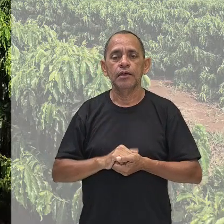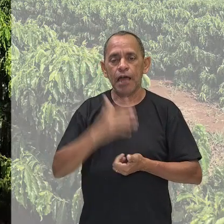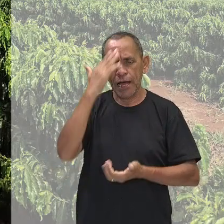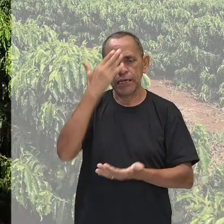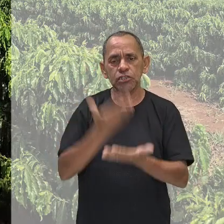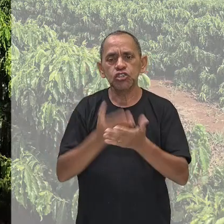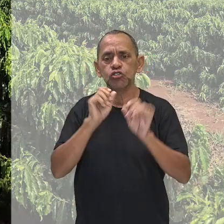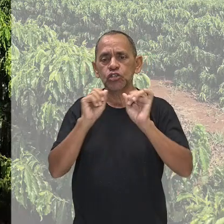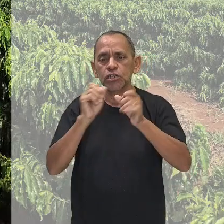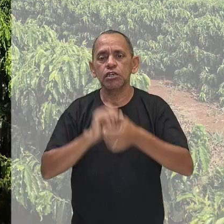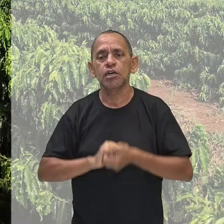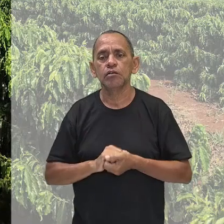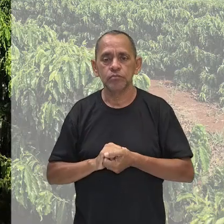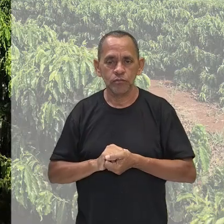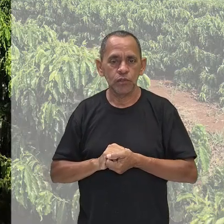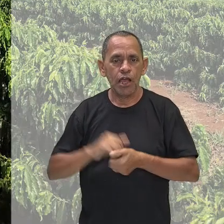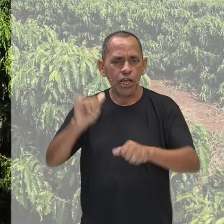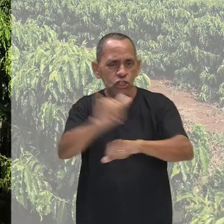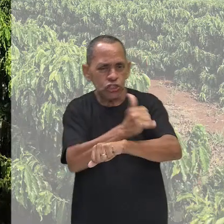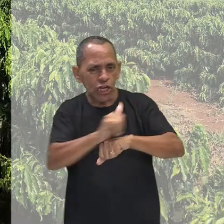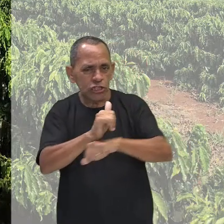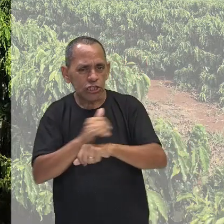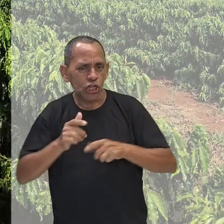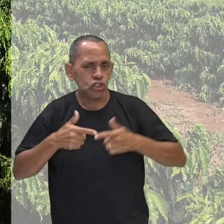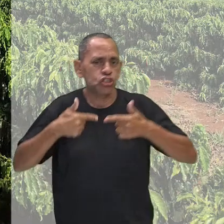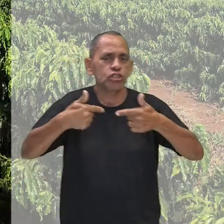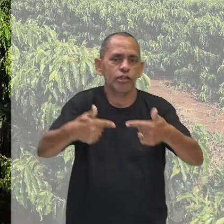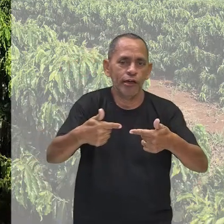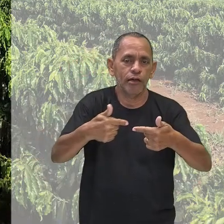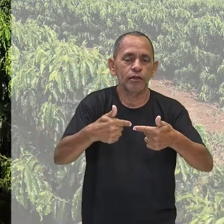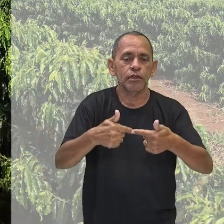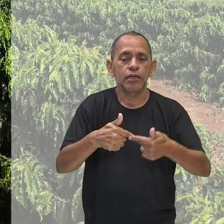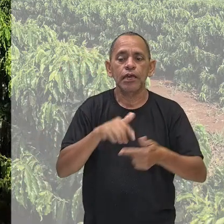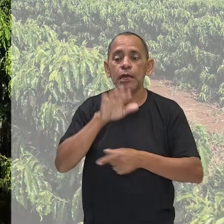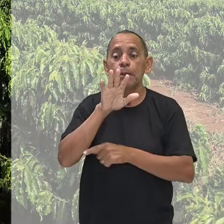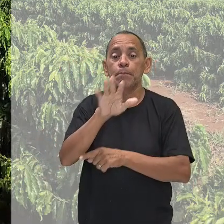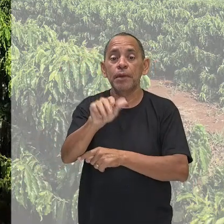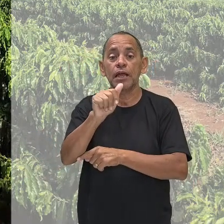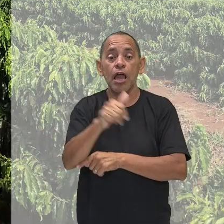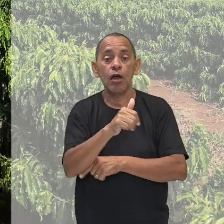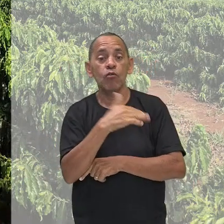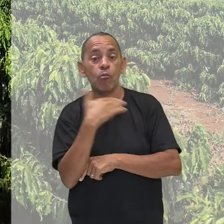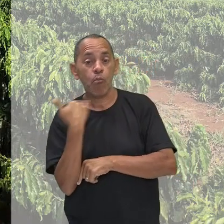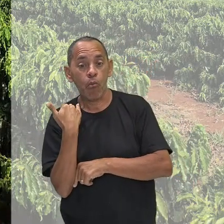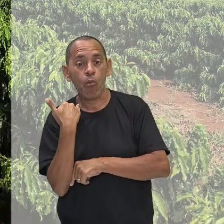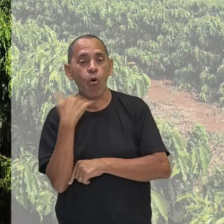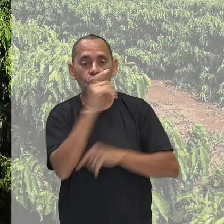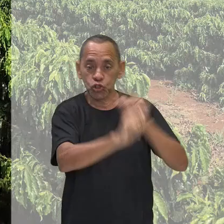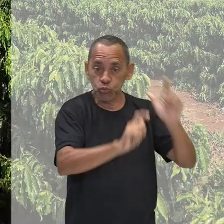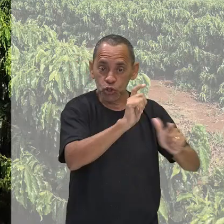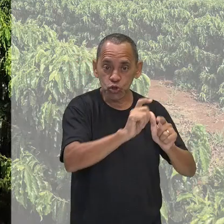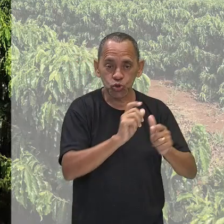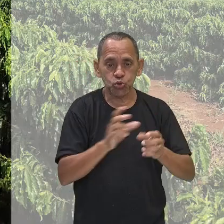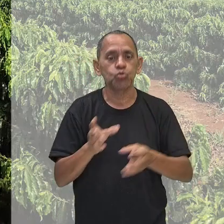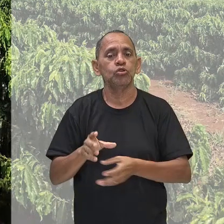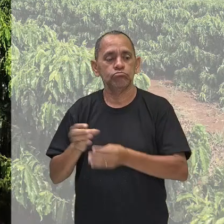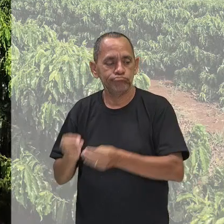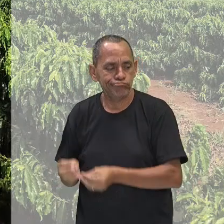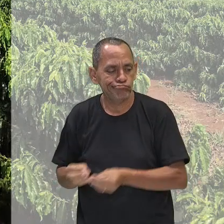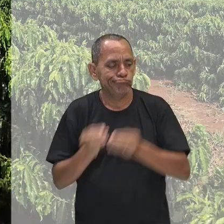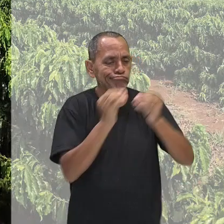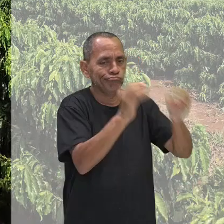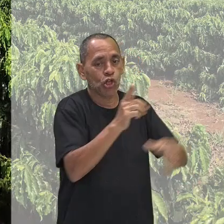guerra biológica, por assim dizer, pegando cadáveres contaminados com varíola e jogando no leito dos rios